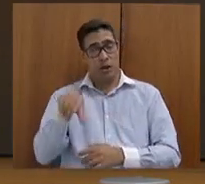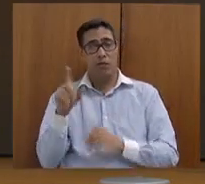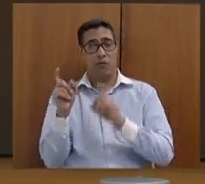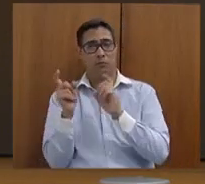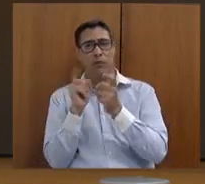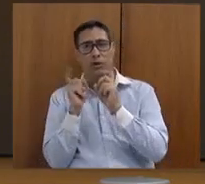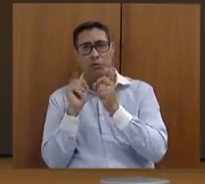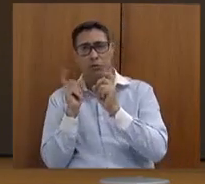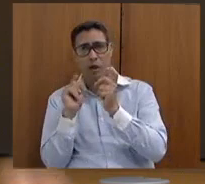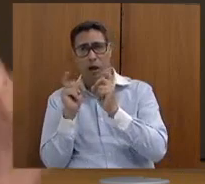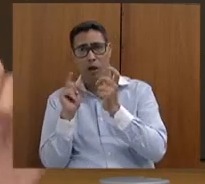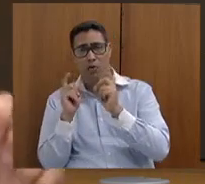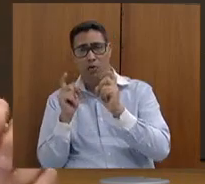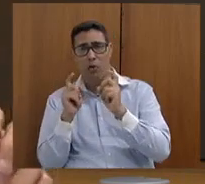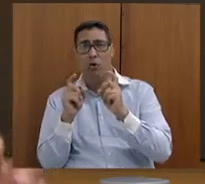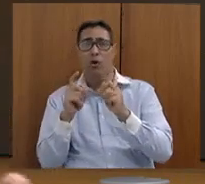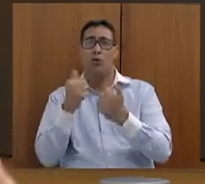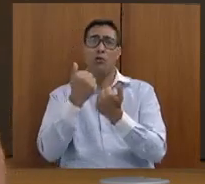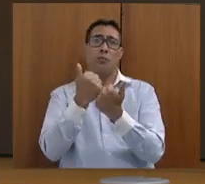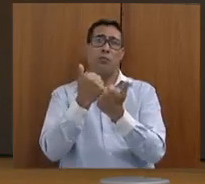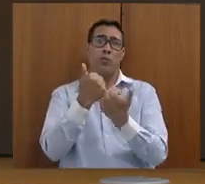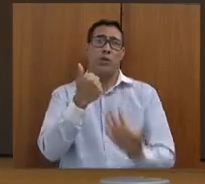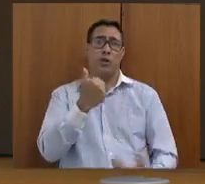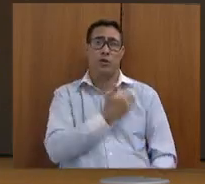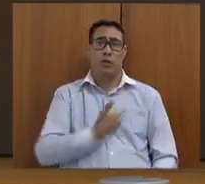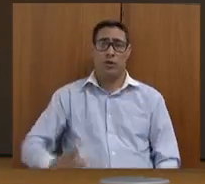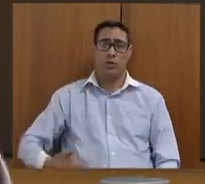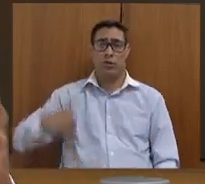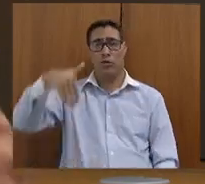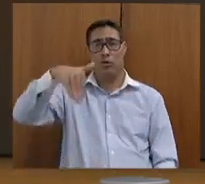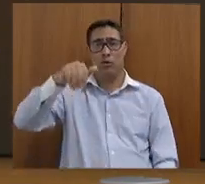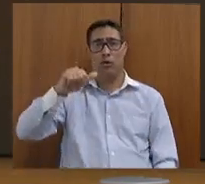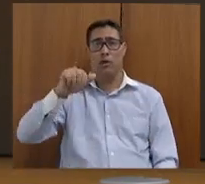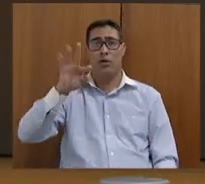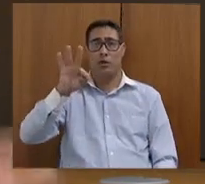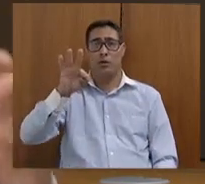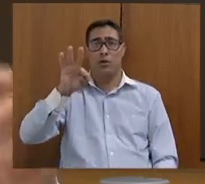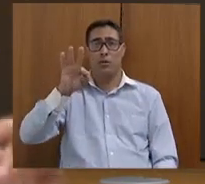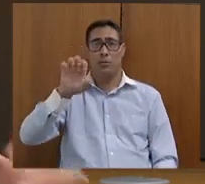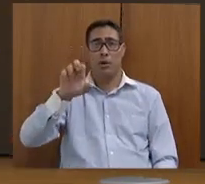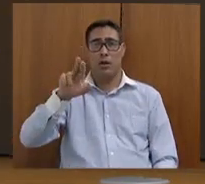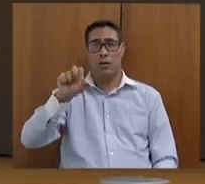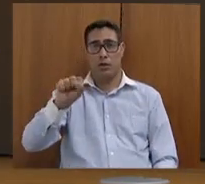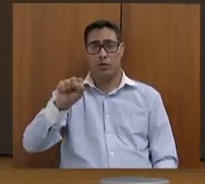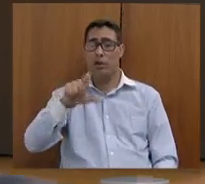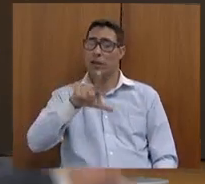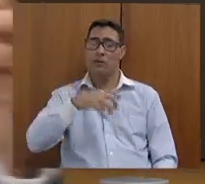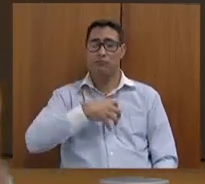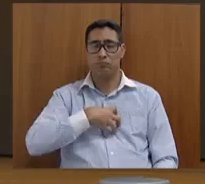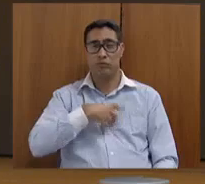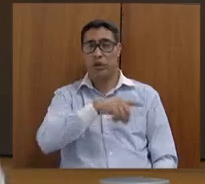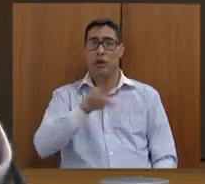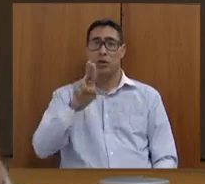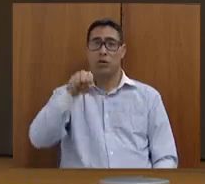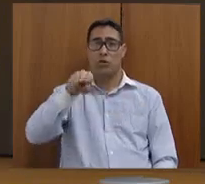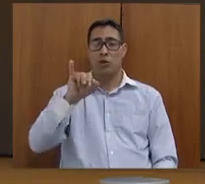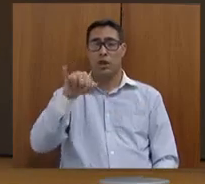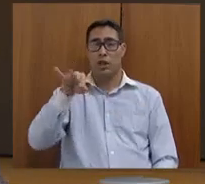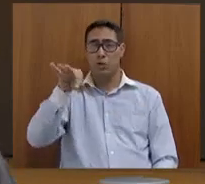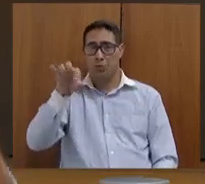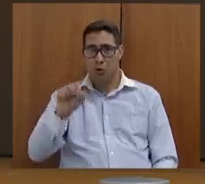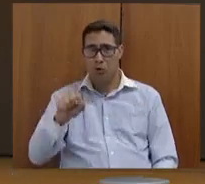com o vice-governador Mateus que teve então acessibilidade de que a unimontes tomasse conta e